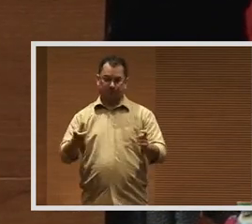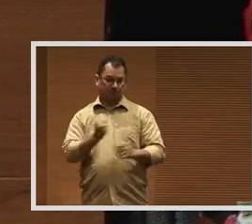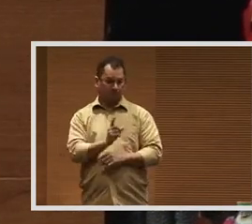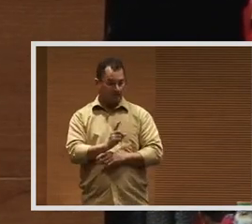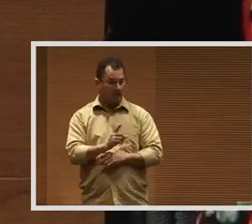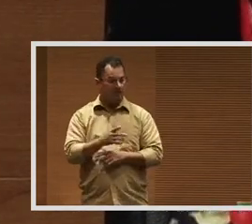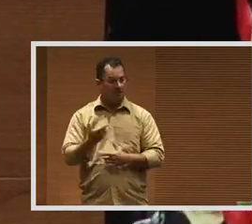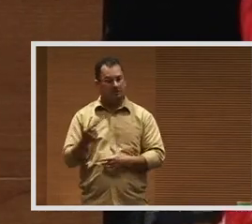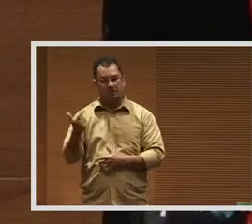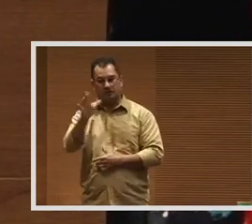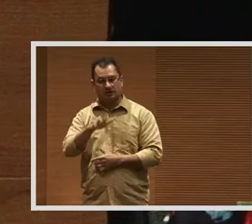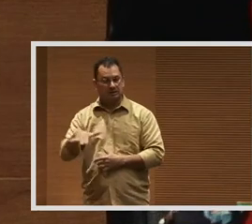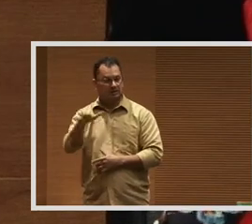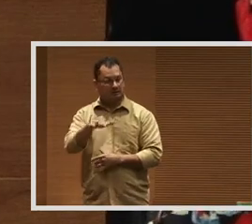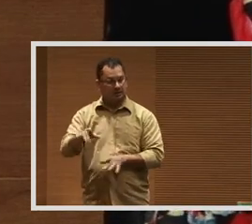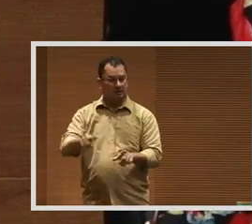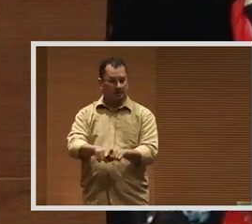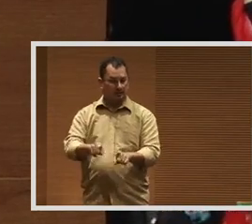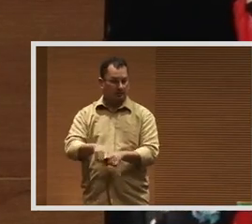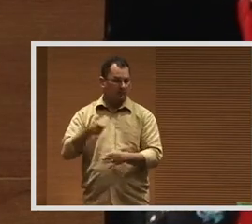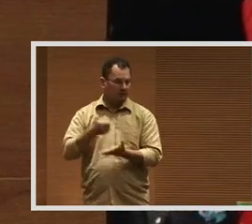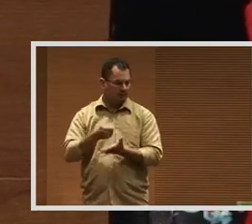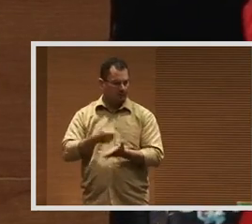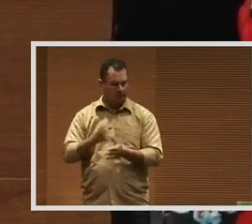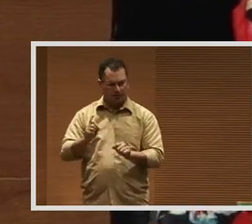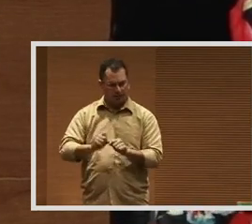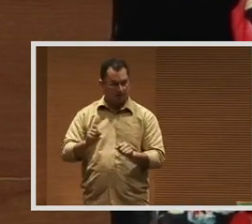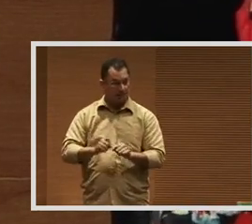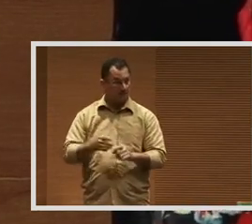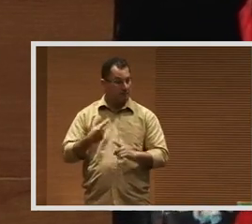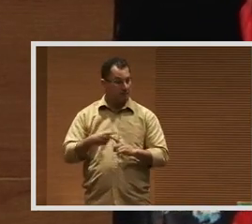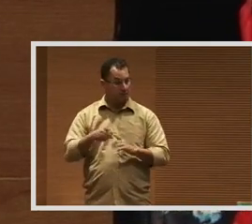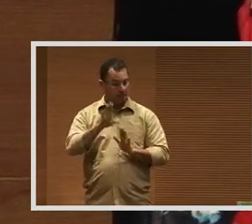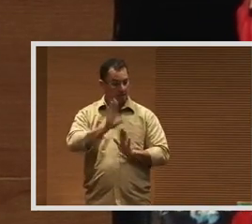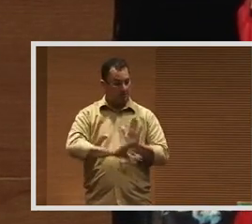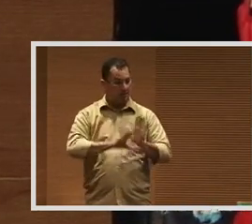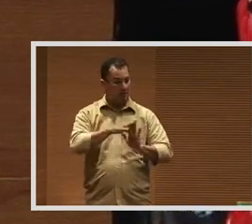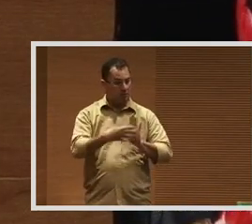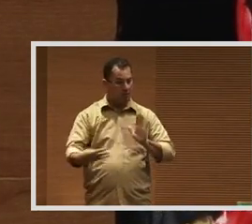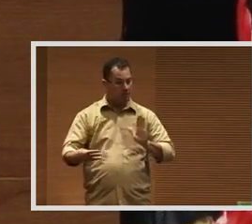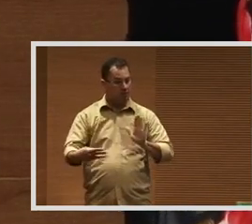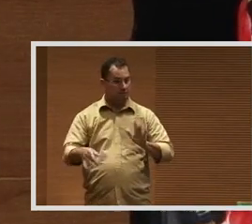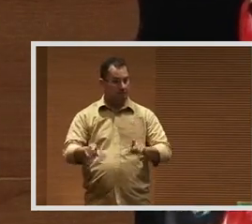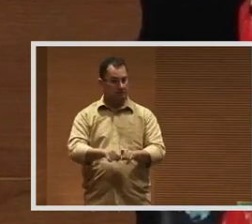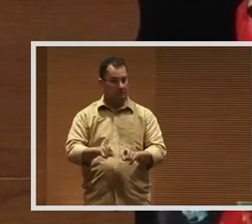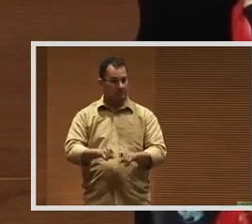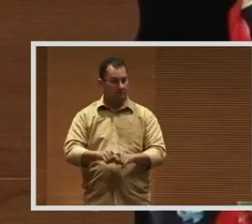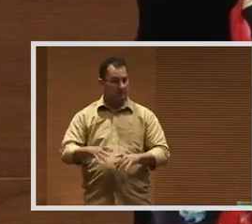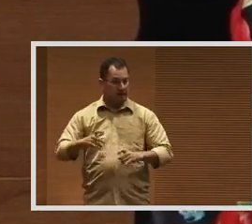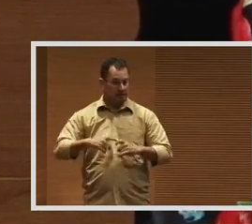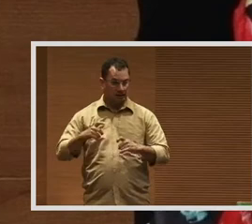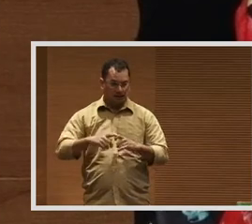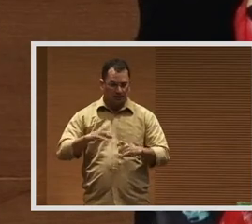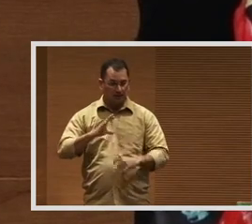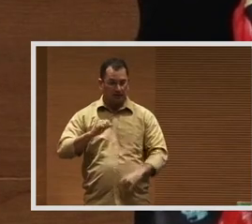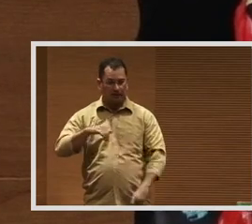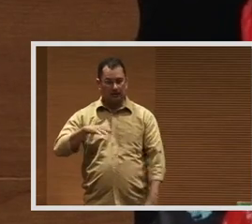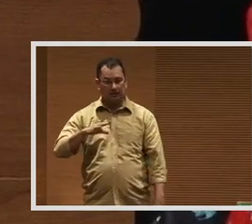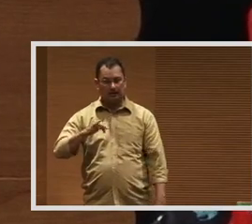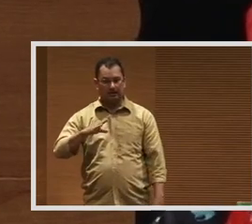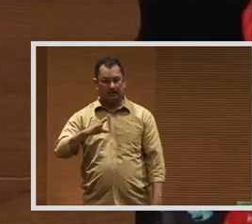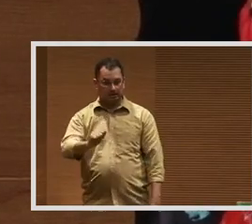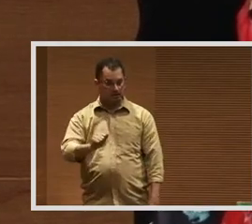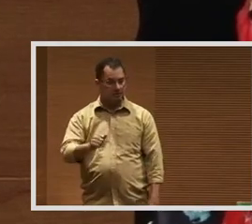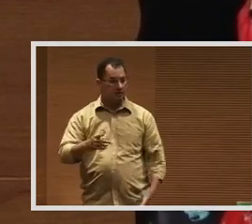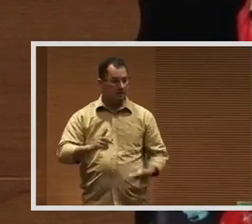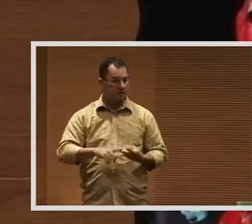áreas em que eles também são obrigados a fazer por uma questão de currículo, como a clínica médica, a ginecologia... É uma